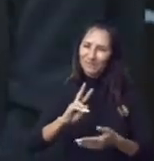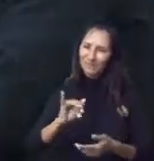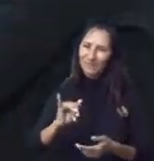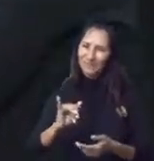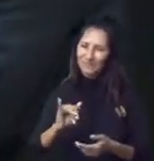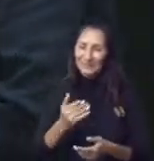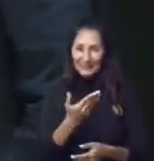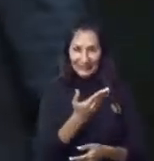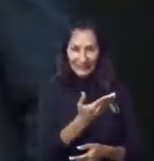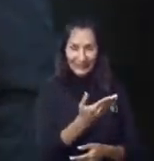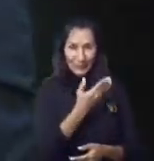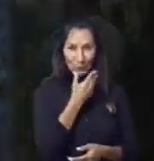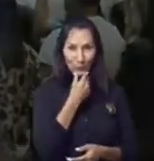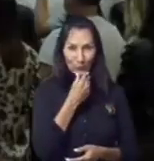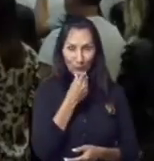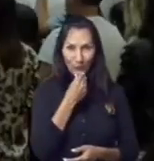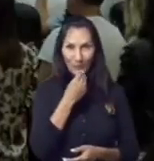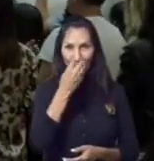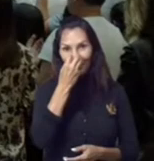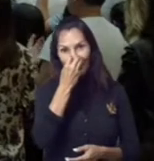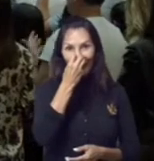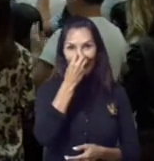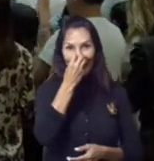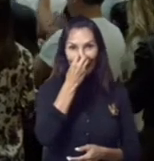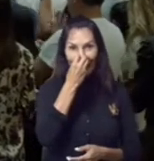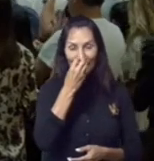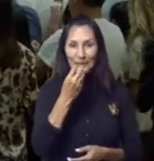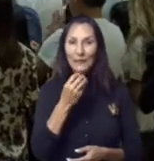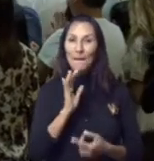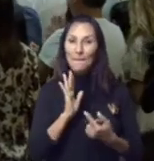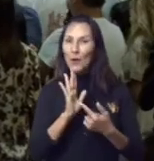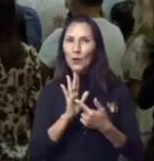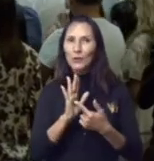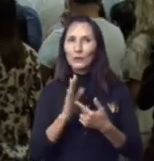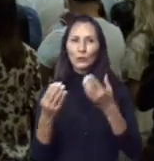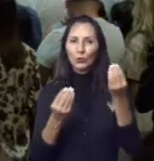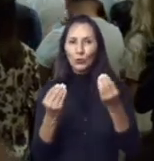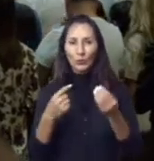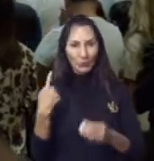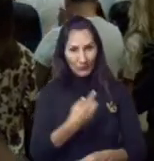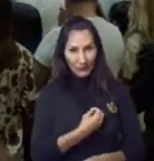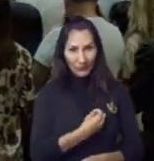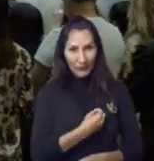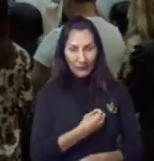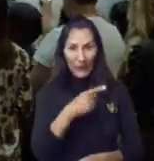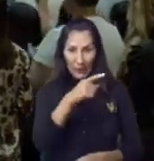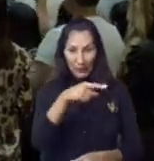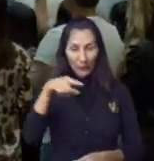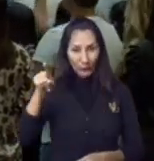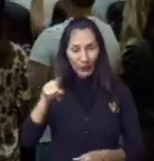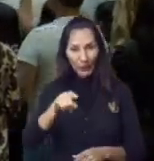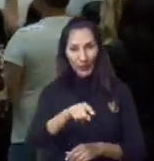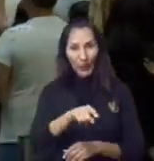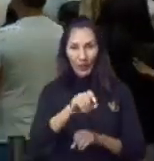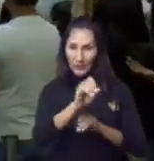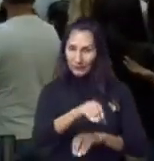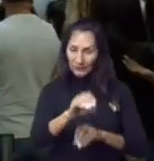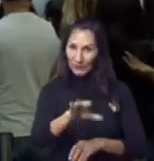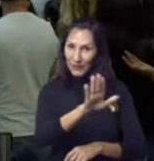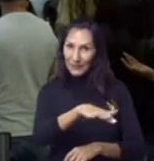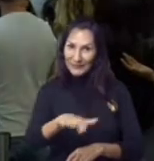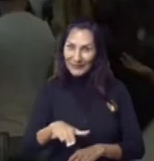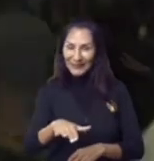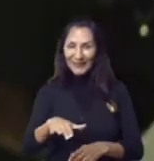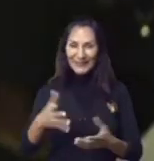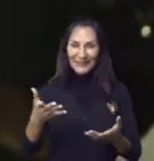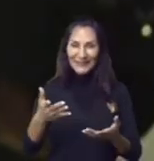meu artista, mostra o que é a nossa vida hoje. Ele foi lá ministrar para as crianças, ele